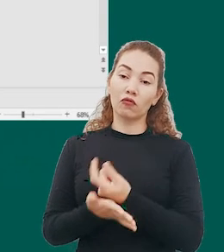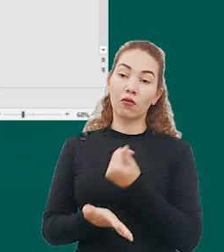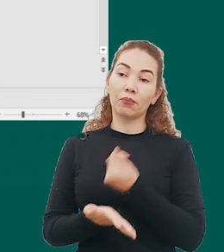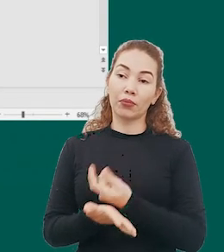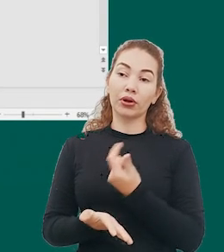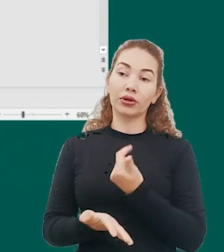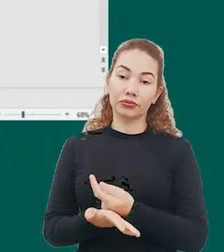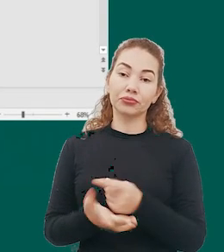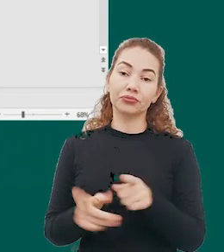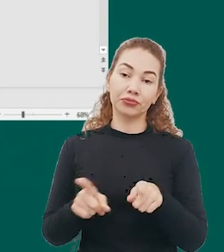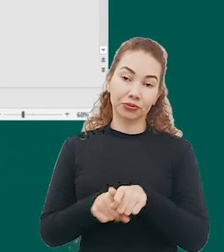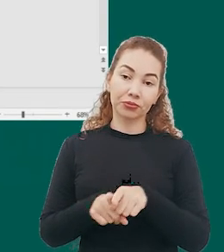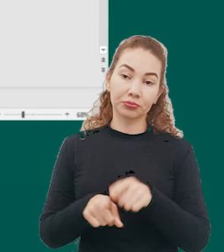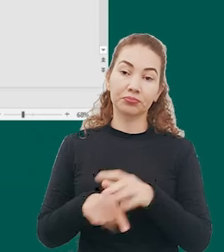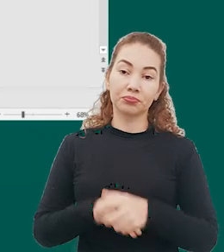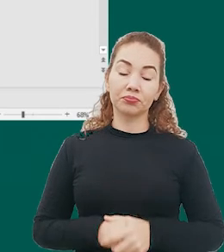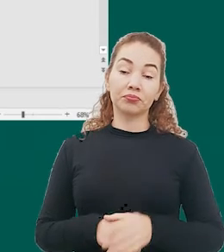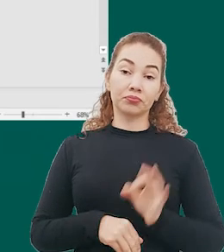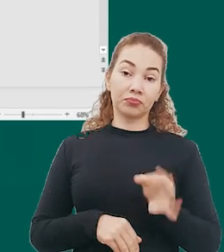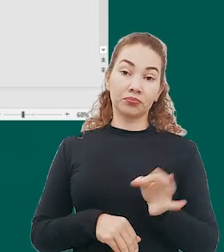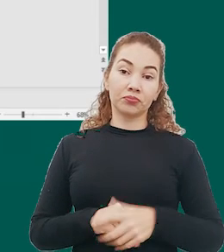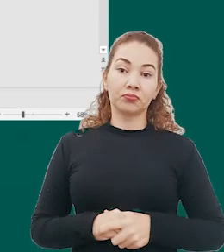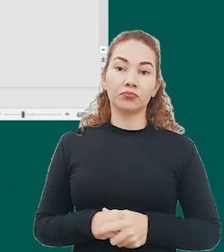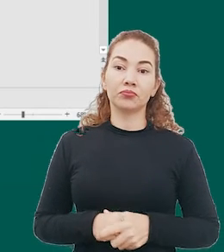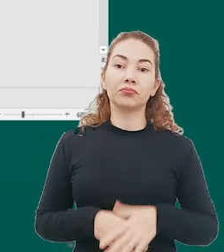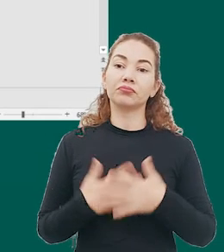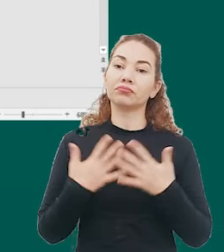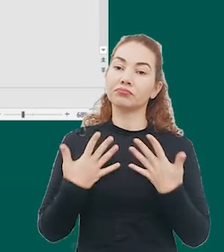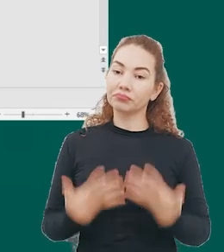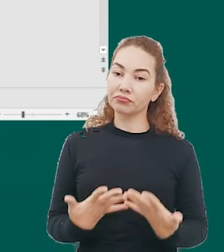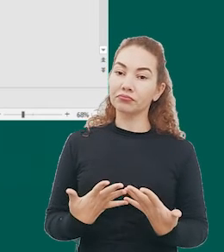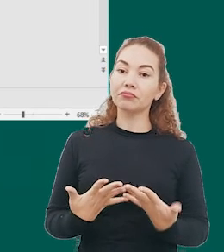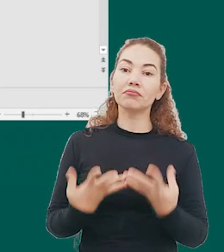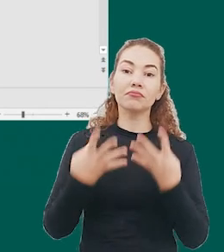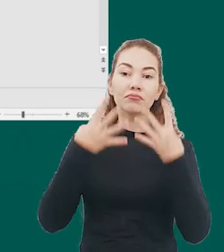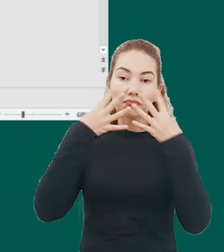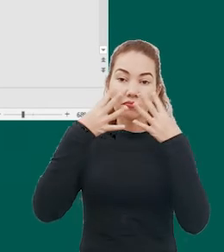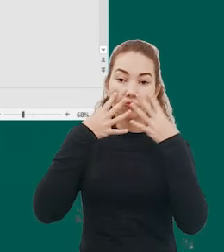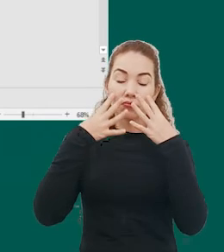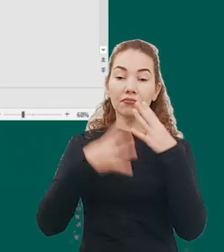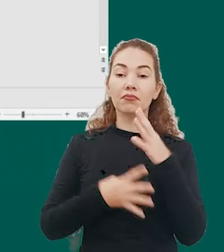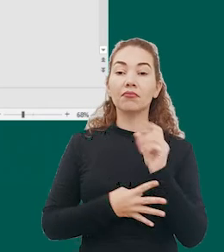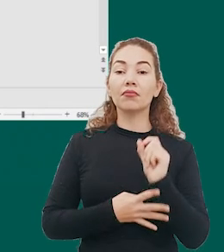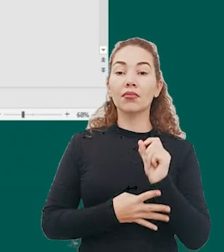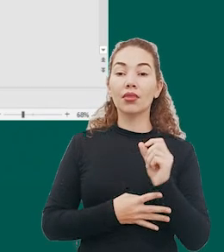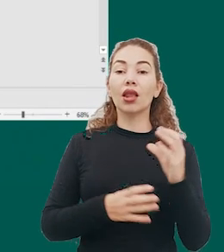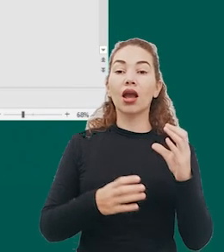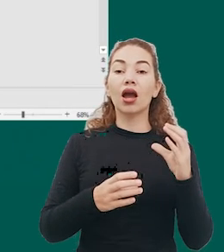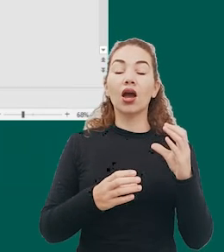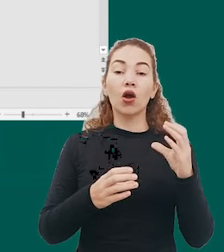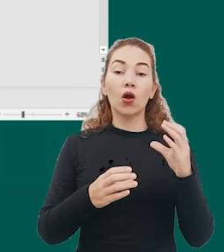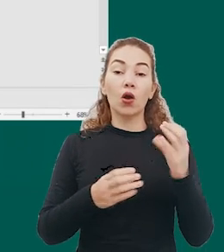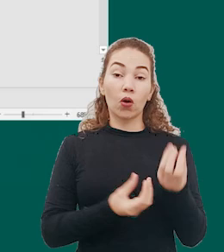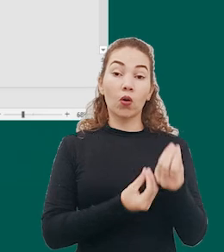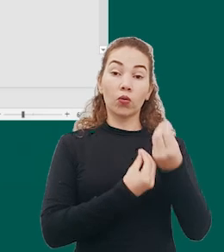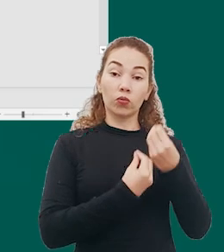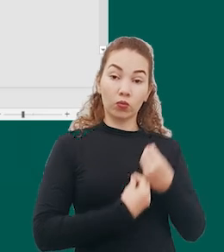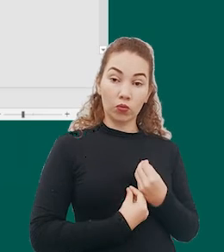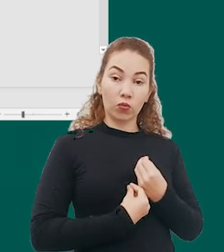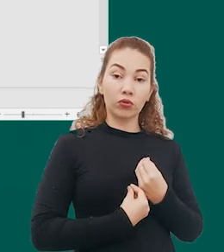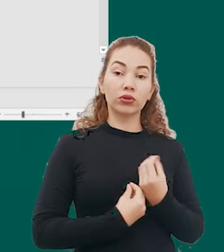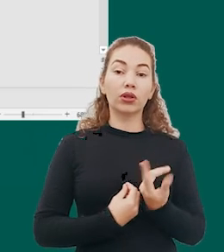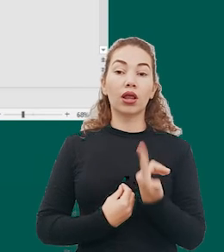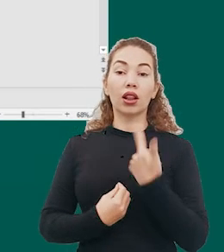do consórcio, certo? Então, atenção, consórcio não contemplado e consórcio